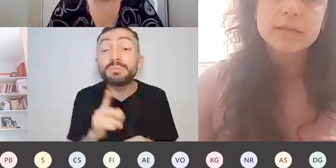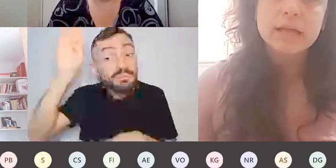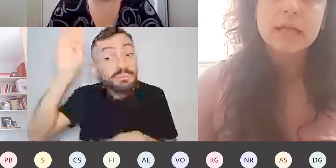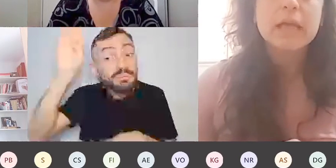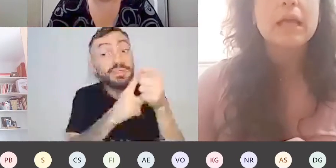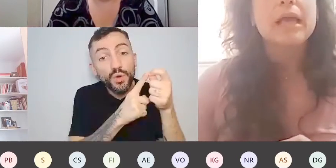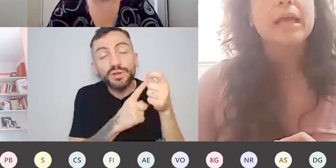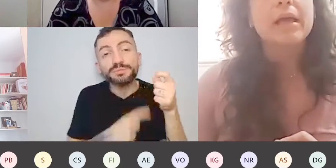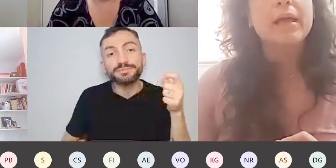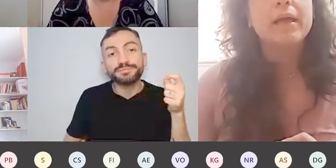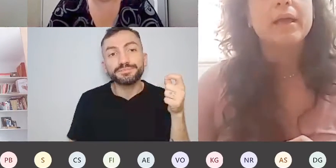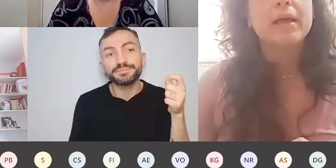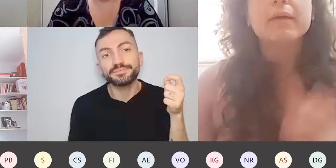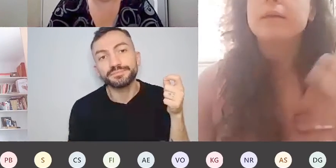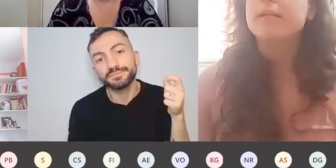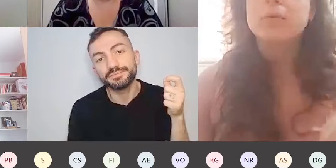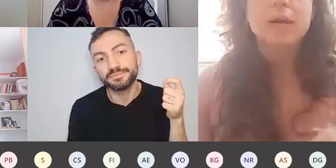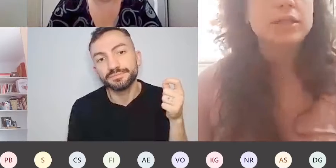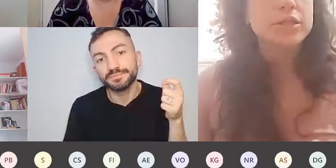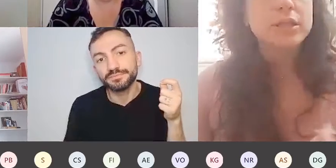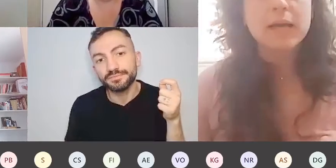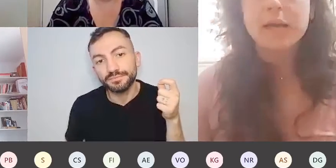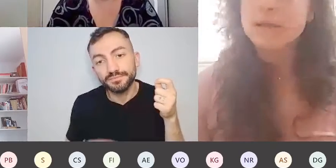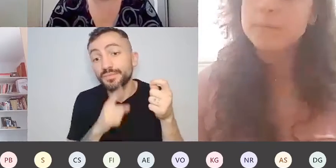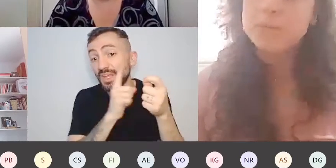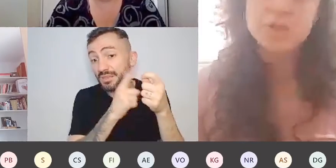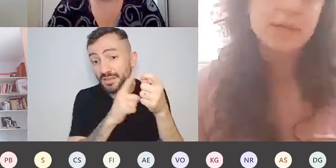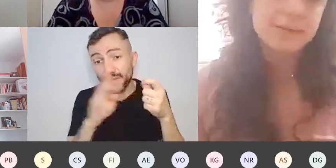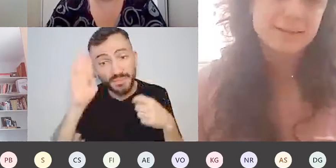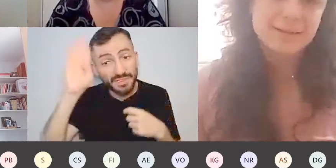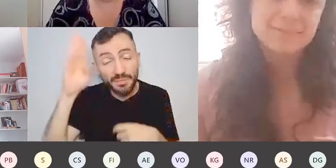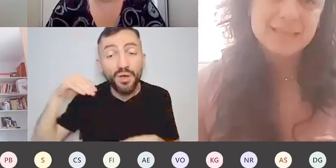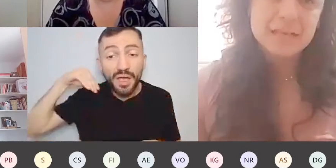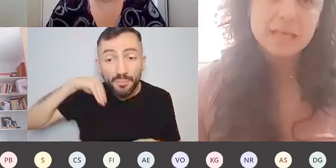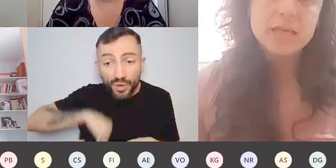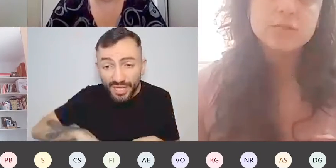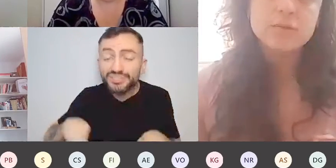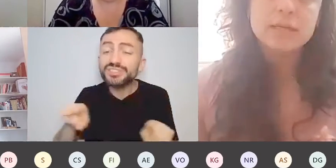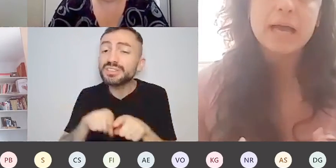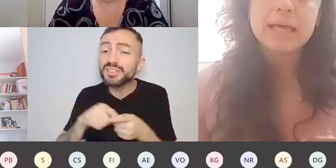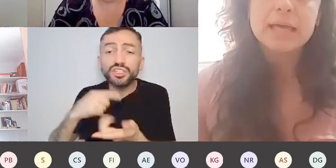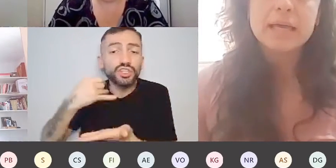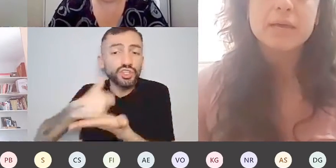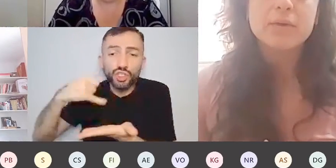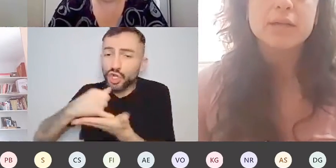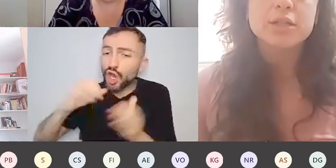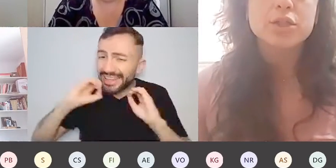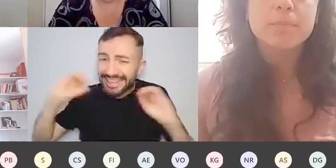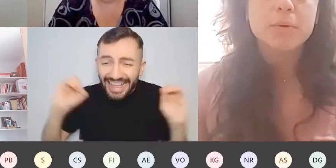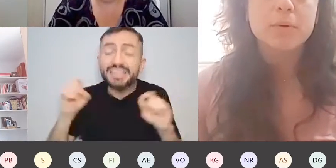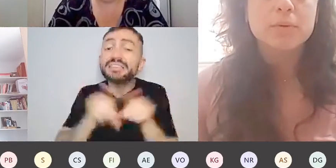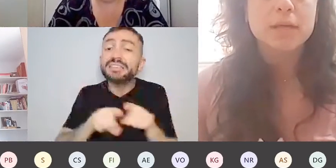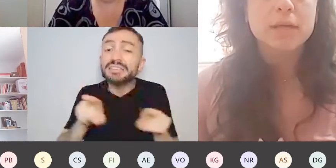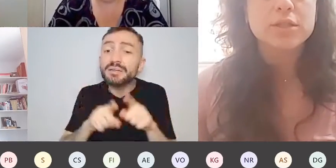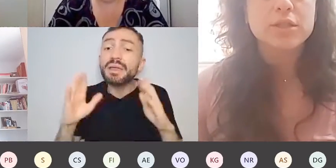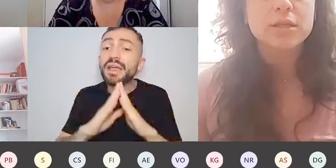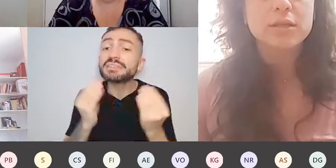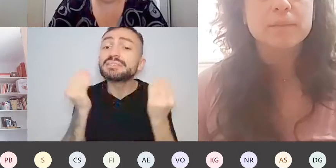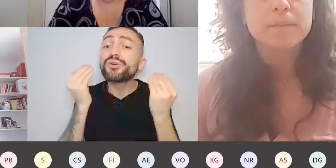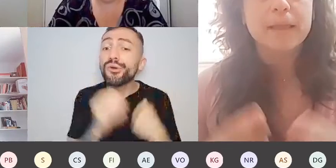né? Moradia, renda e abstinência. E aí, o que a gente